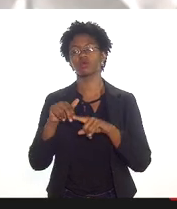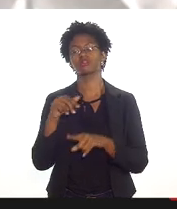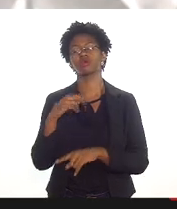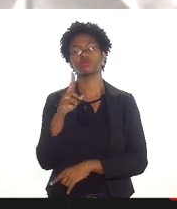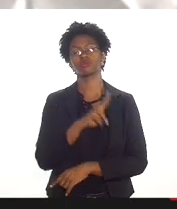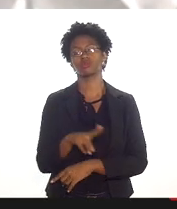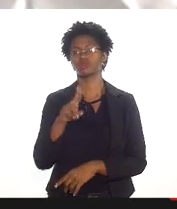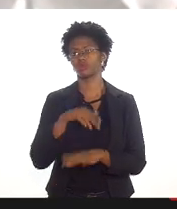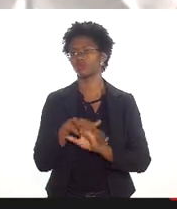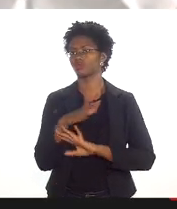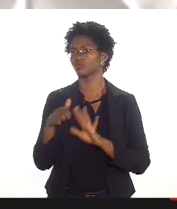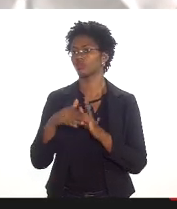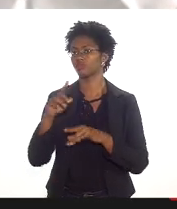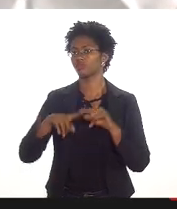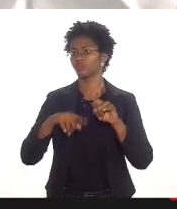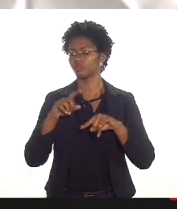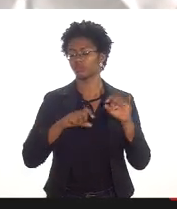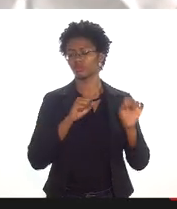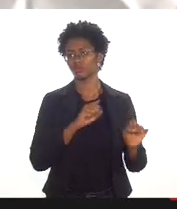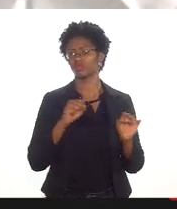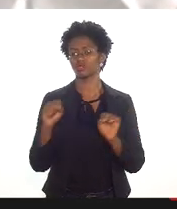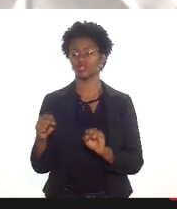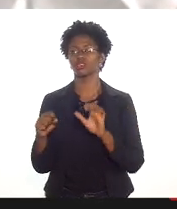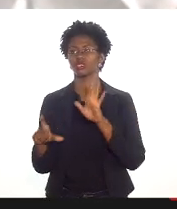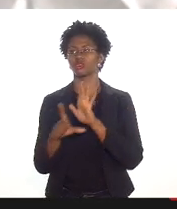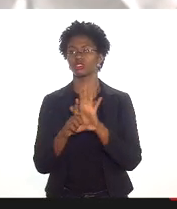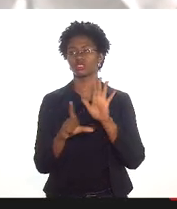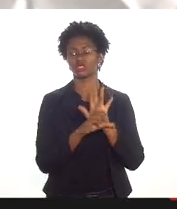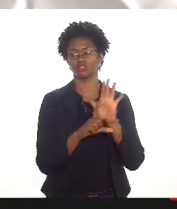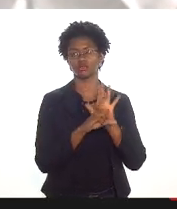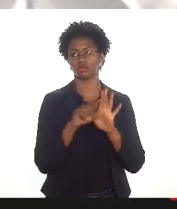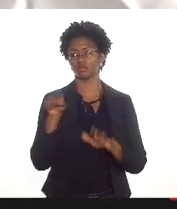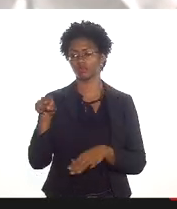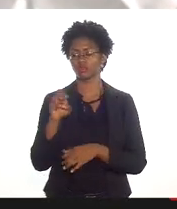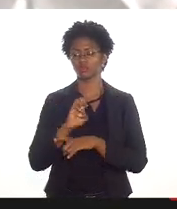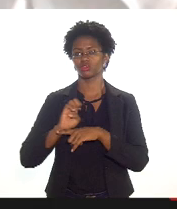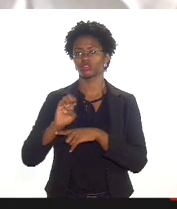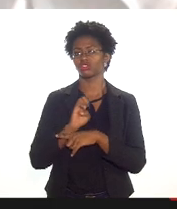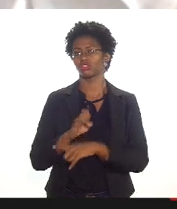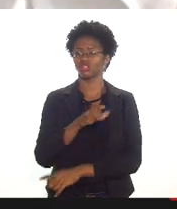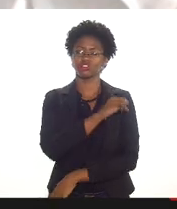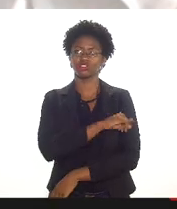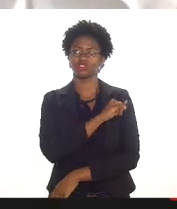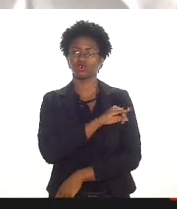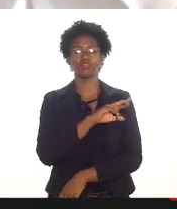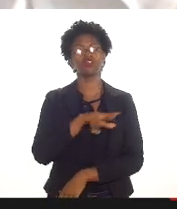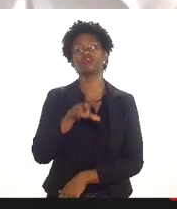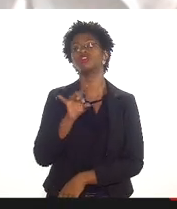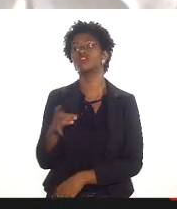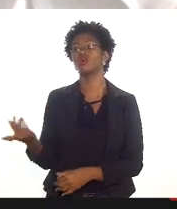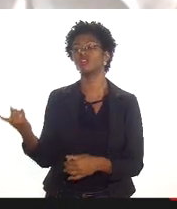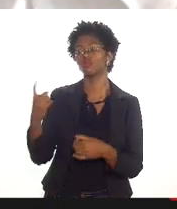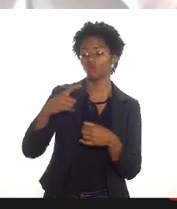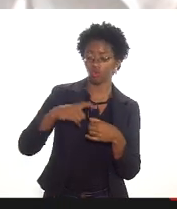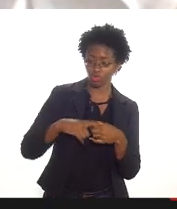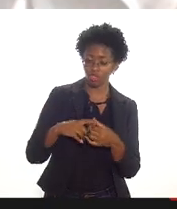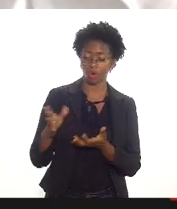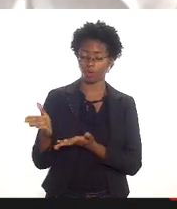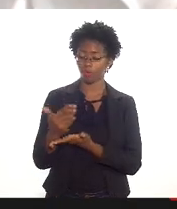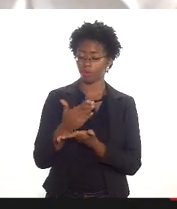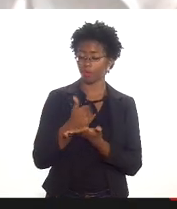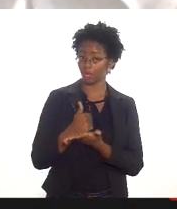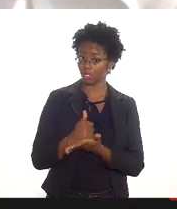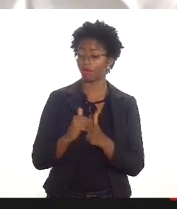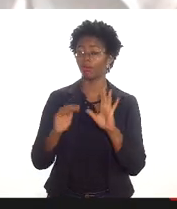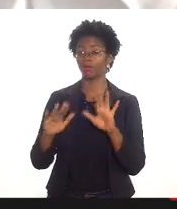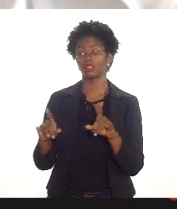Poder Legislativo para que o Estado do Rio de Janeiro não só recupere aquilo que deixou de arrecadar, mas que